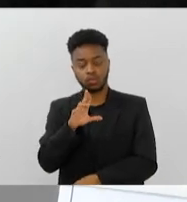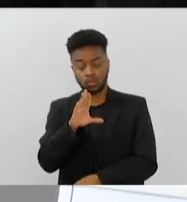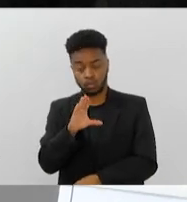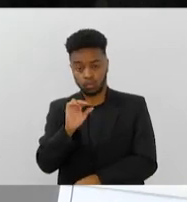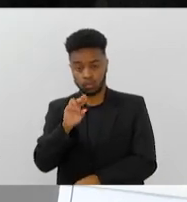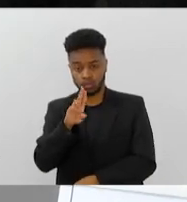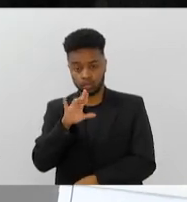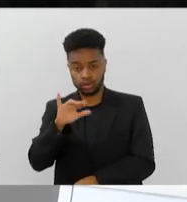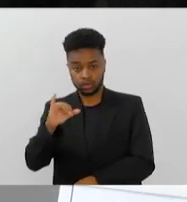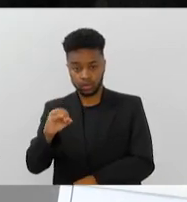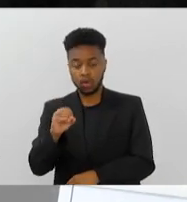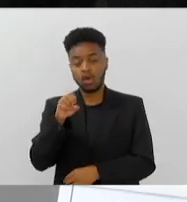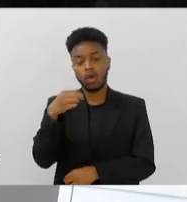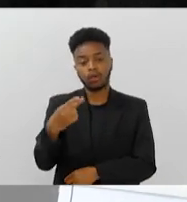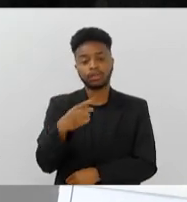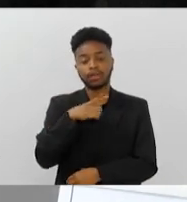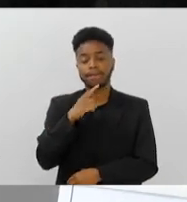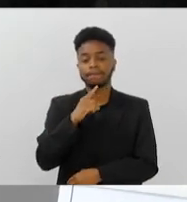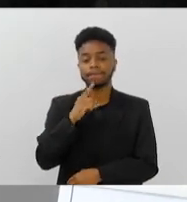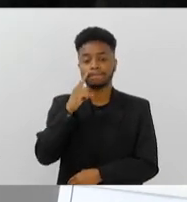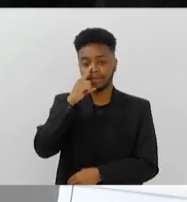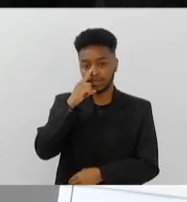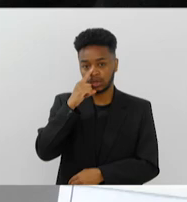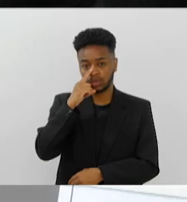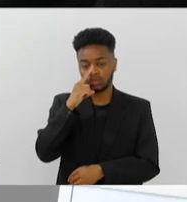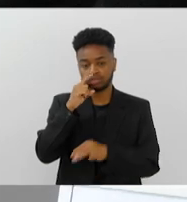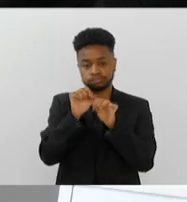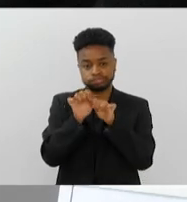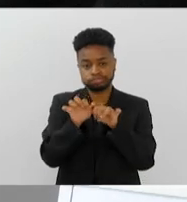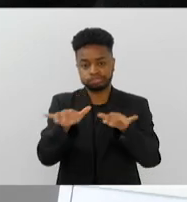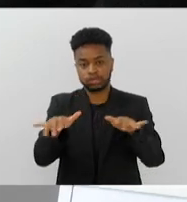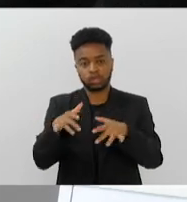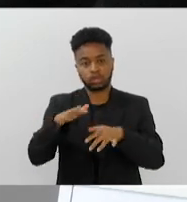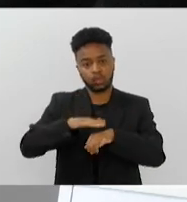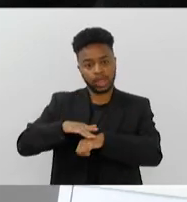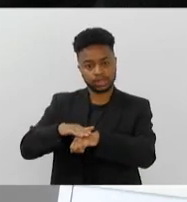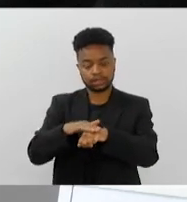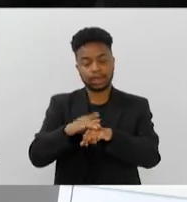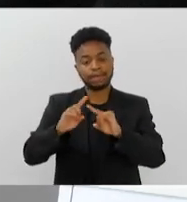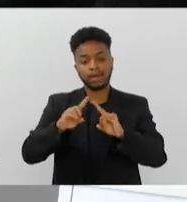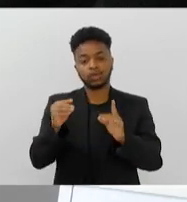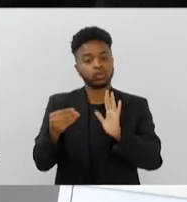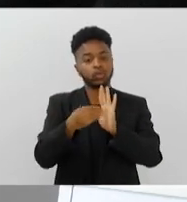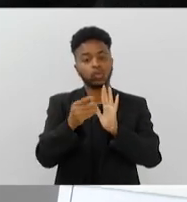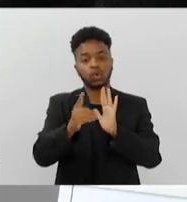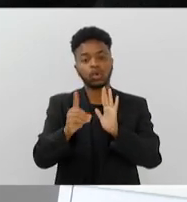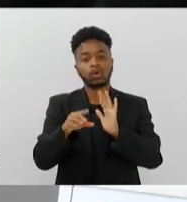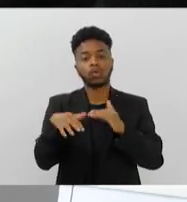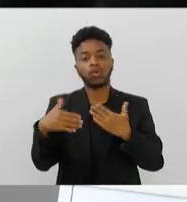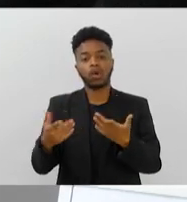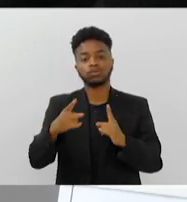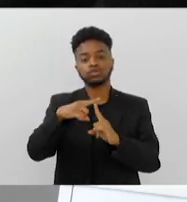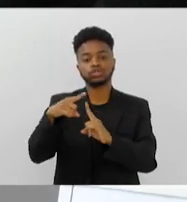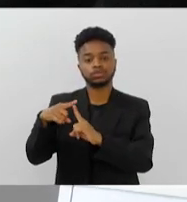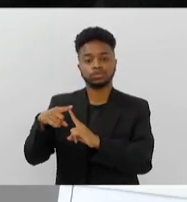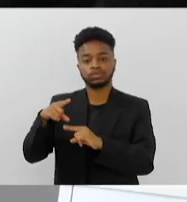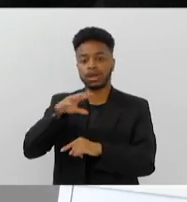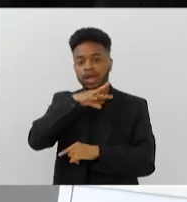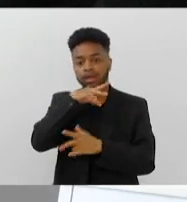enfim, sem determinar quais são as espécies. Eu, claro... Mas uma sugestão, Vossa Excelência,